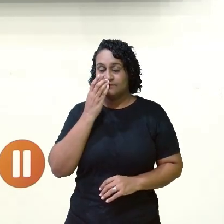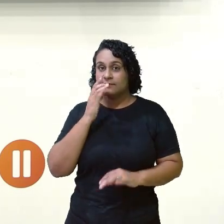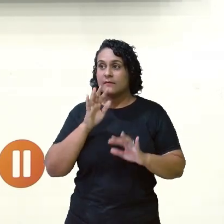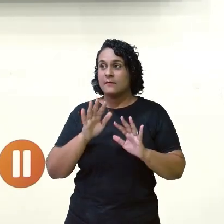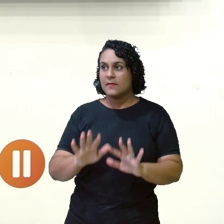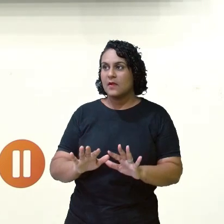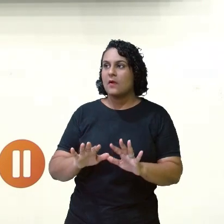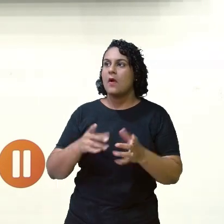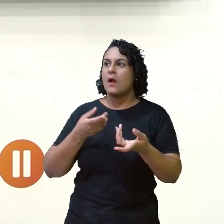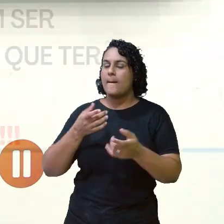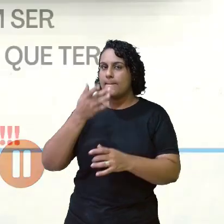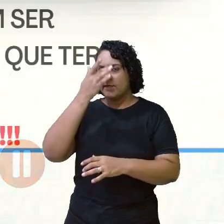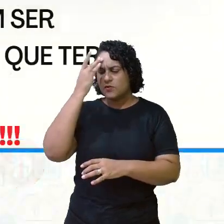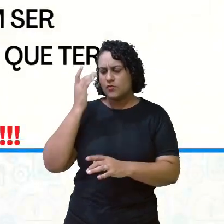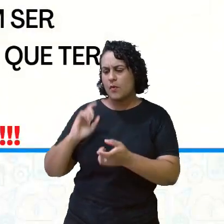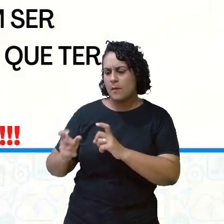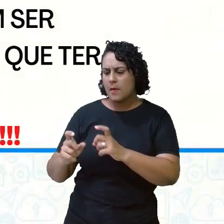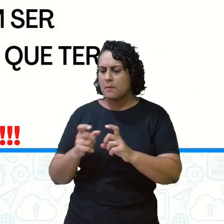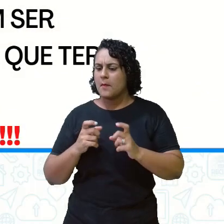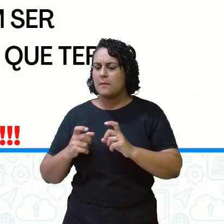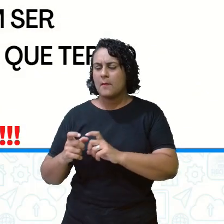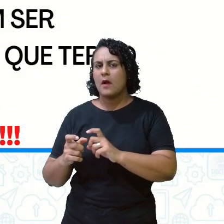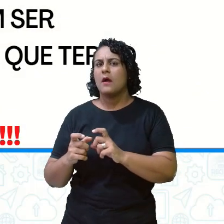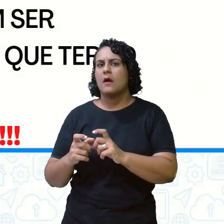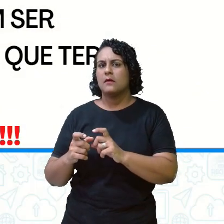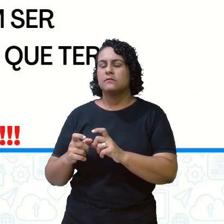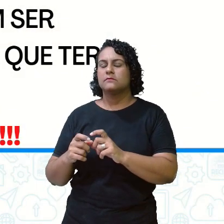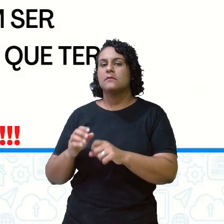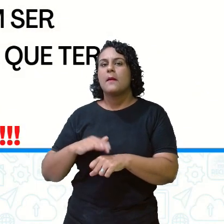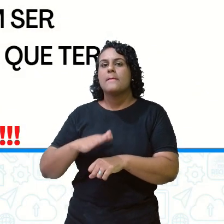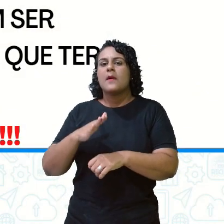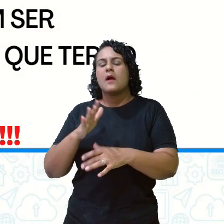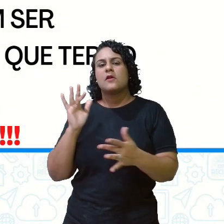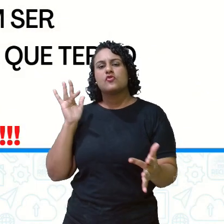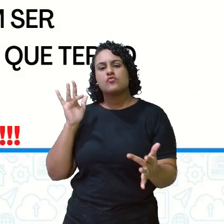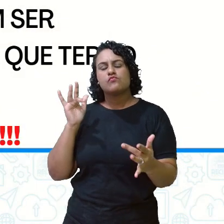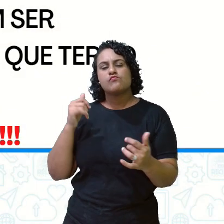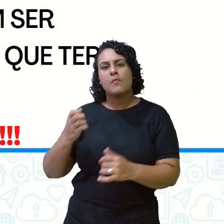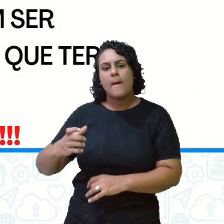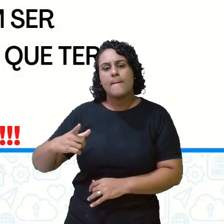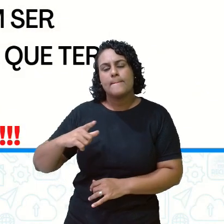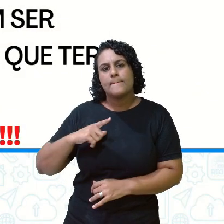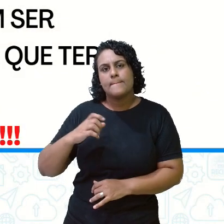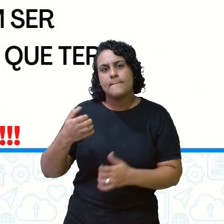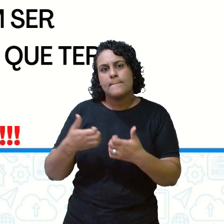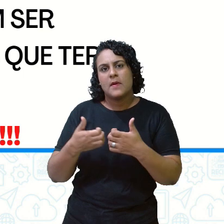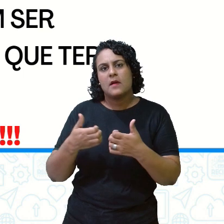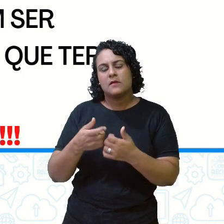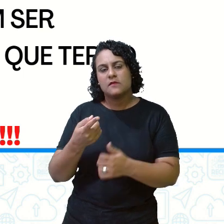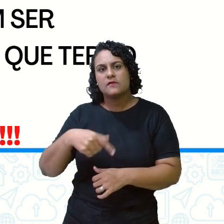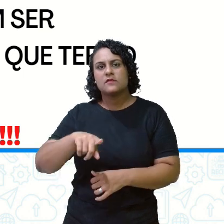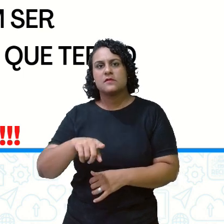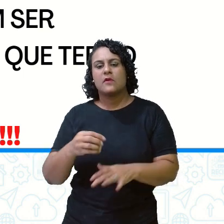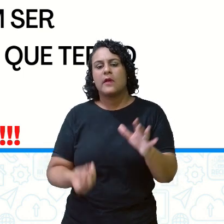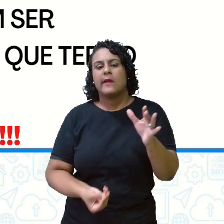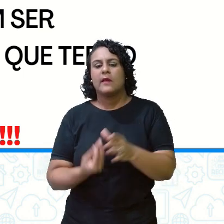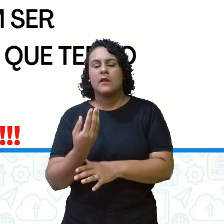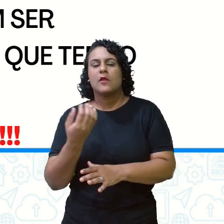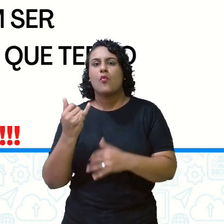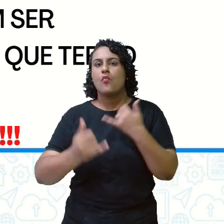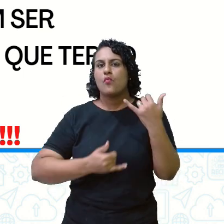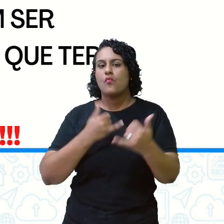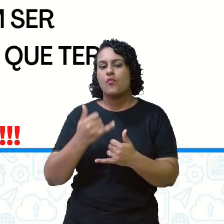Reúna as pessoas mais próximas de você e faça um jogo de perguntas e